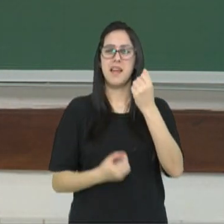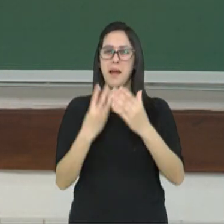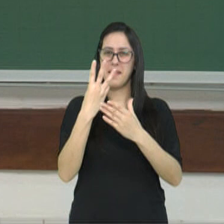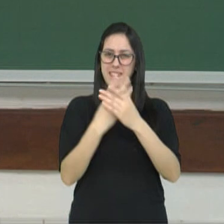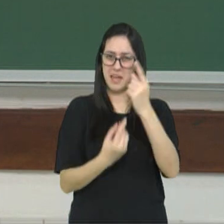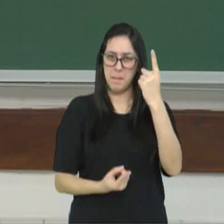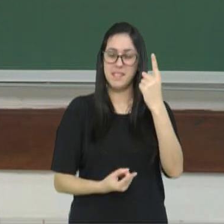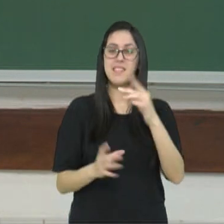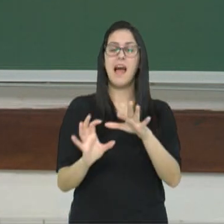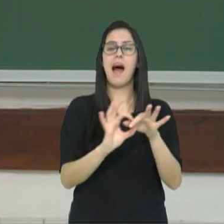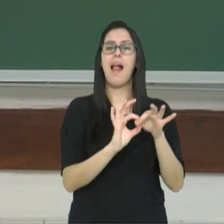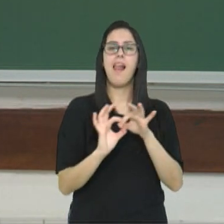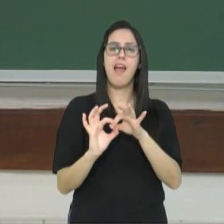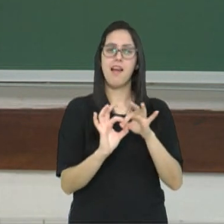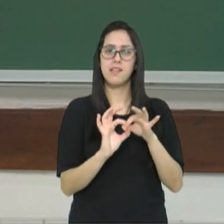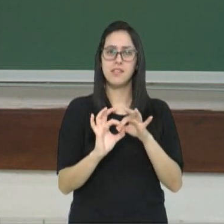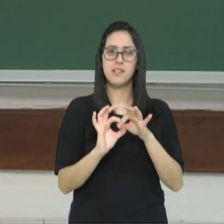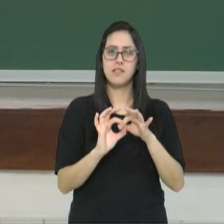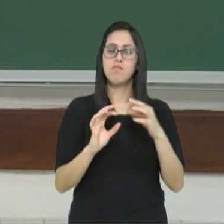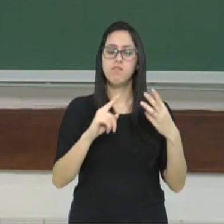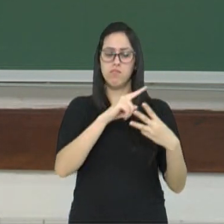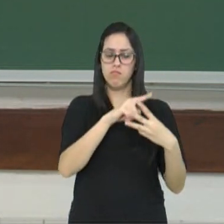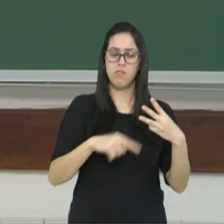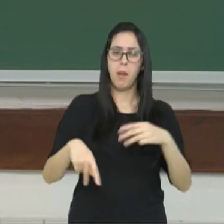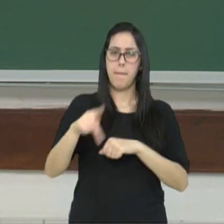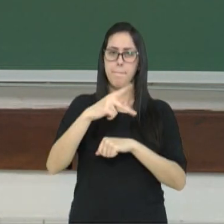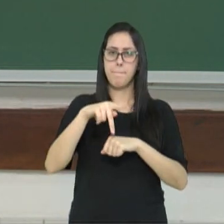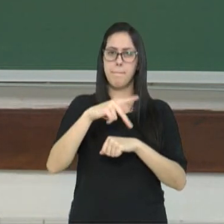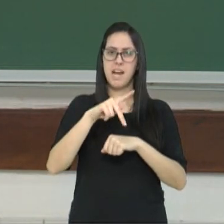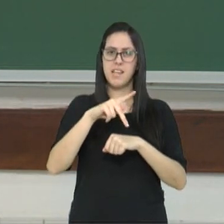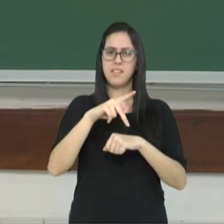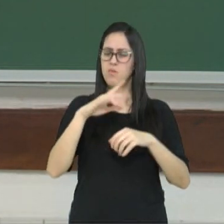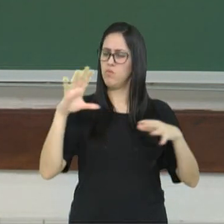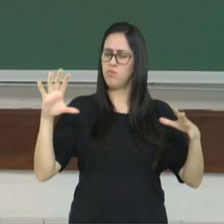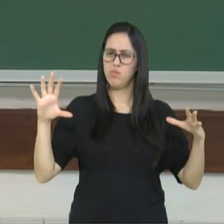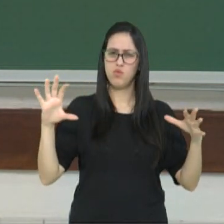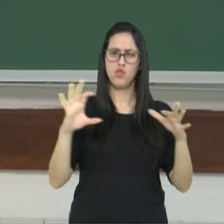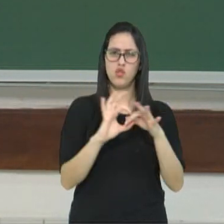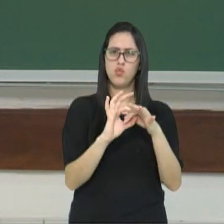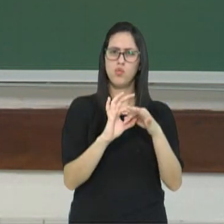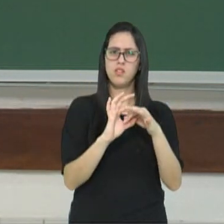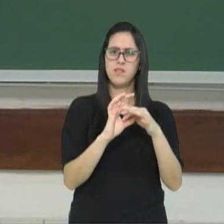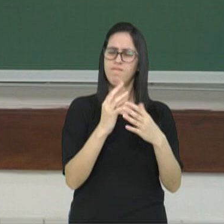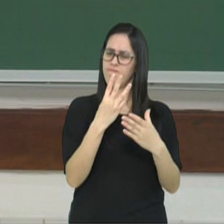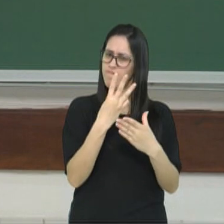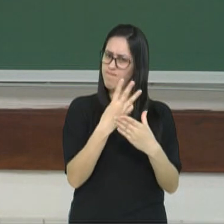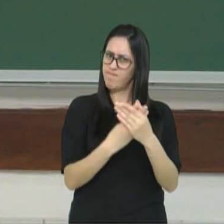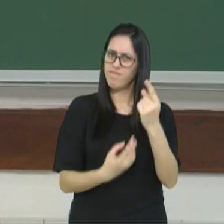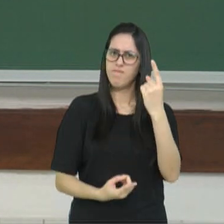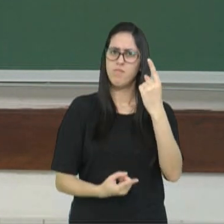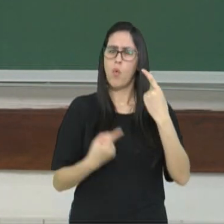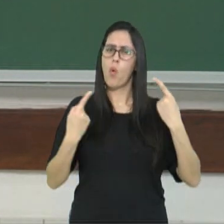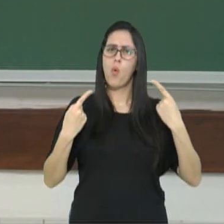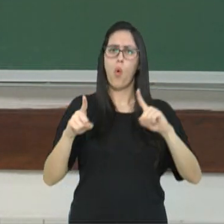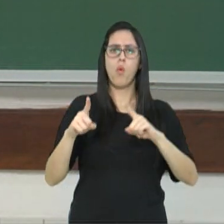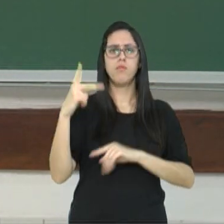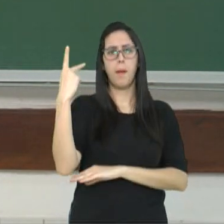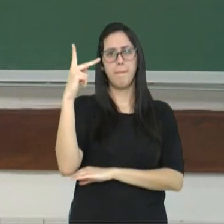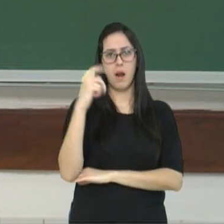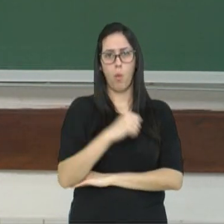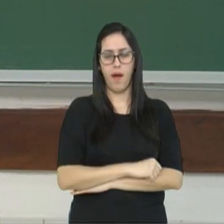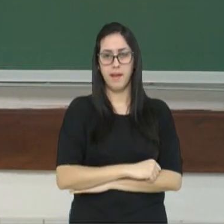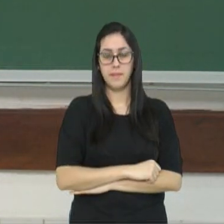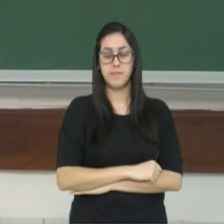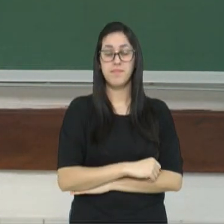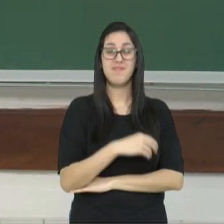três países se uniriam para lutar contra o Paraguai. Vamos lembrar que o Paraguai, ele achava que